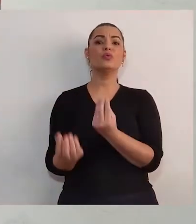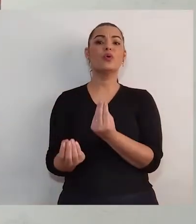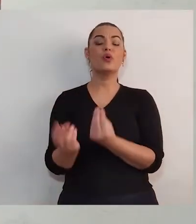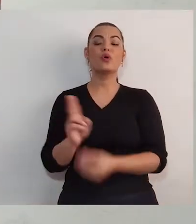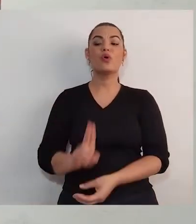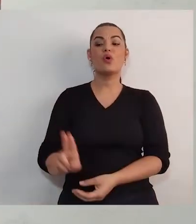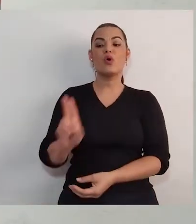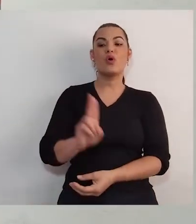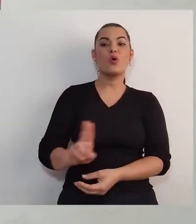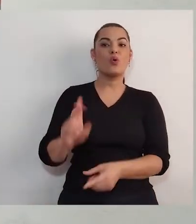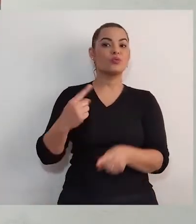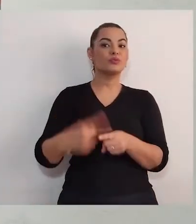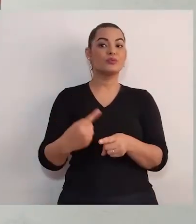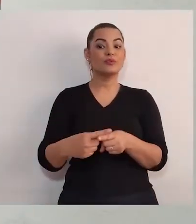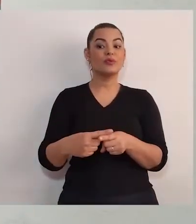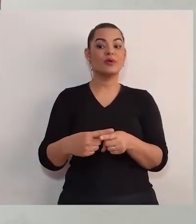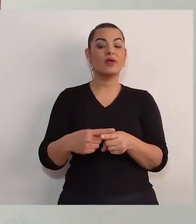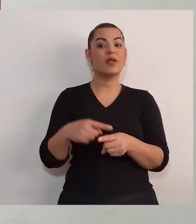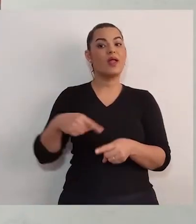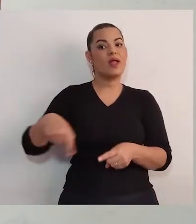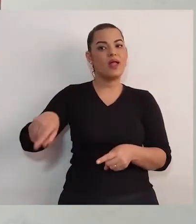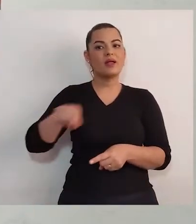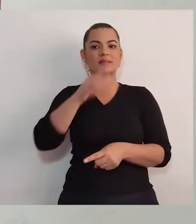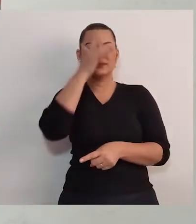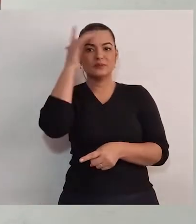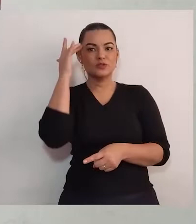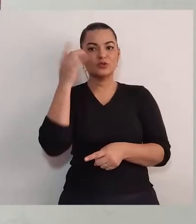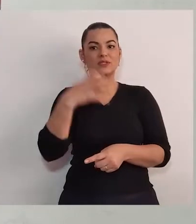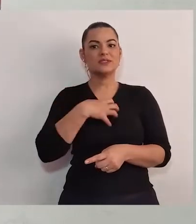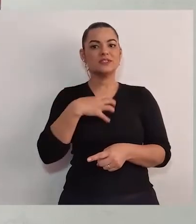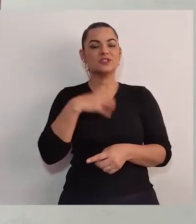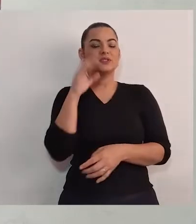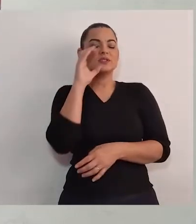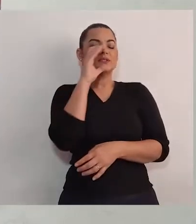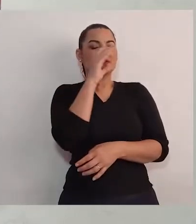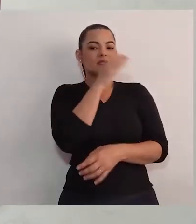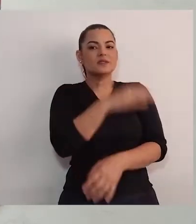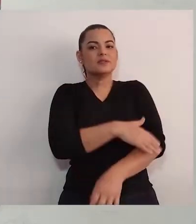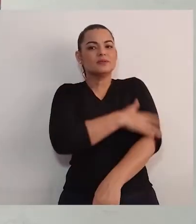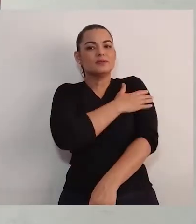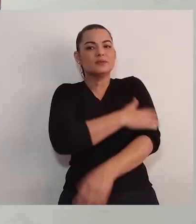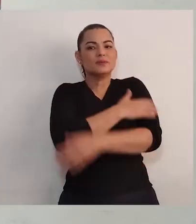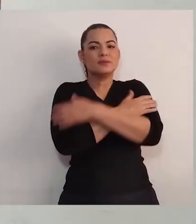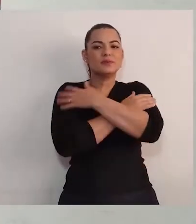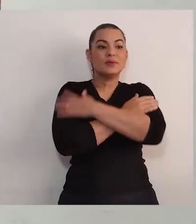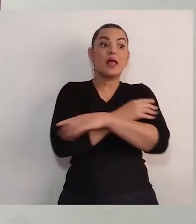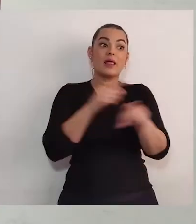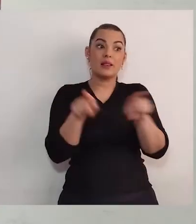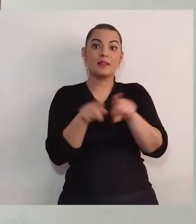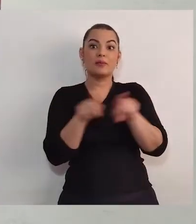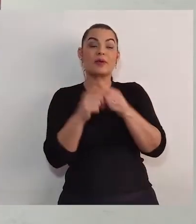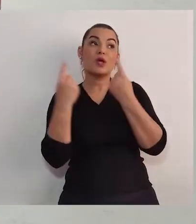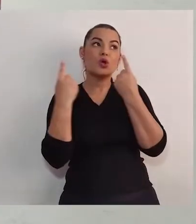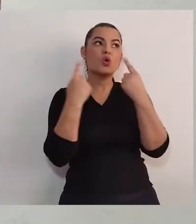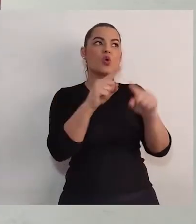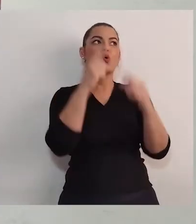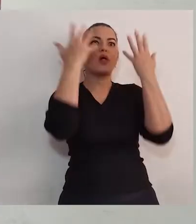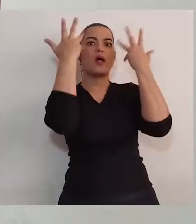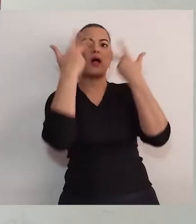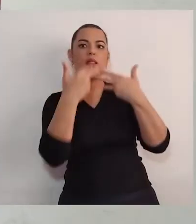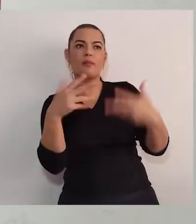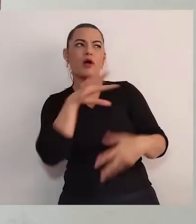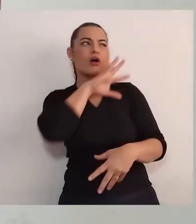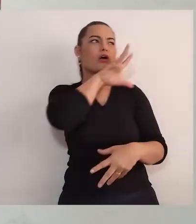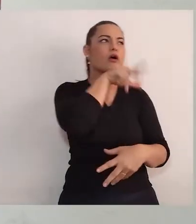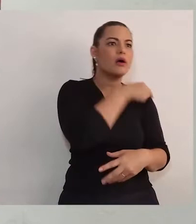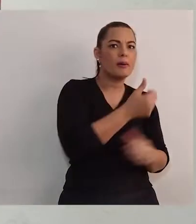utilizado para que eles pudessem se aquecer e para que eles pudessem espantar animais que estivessem rondando